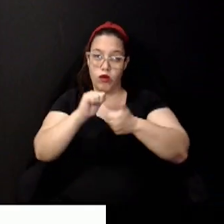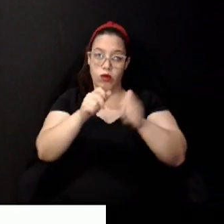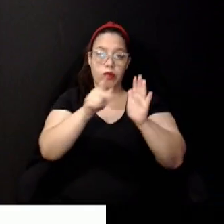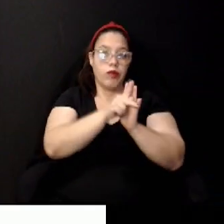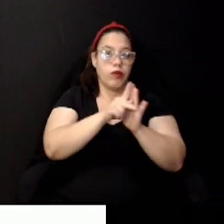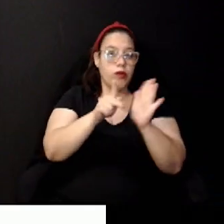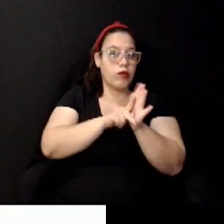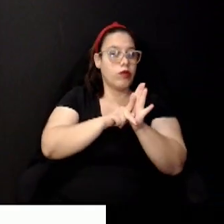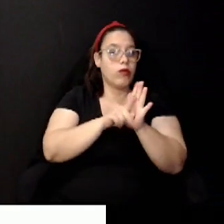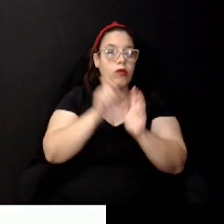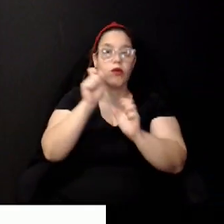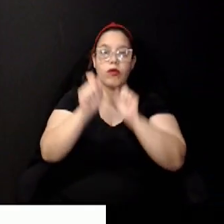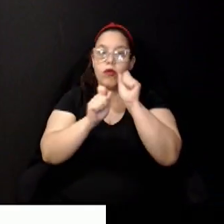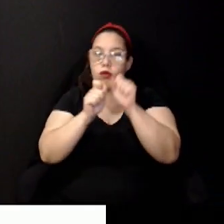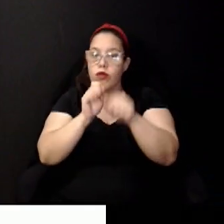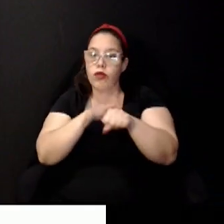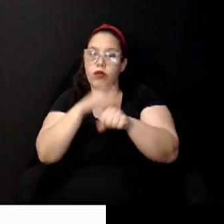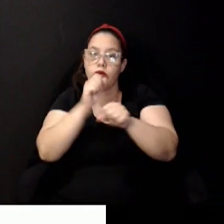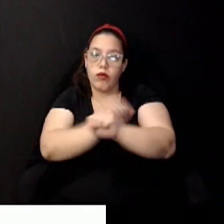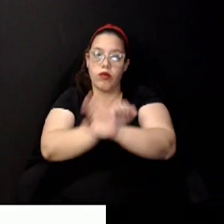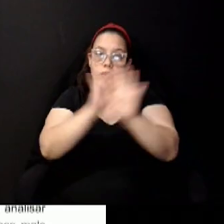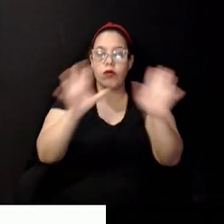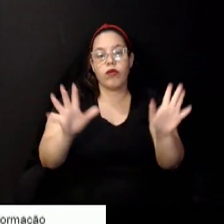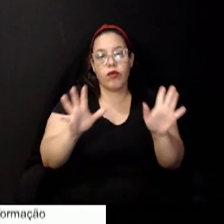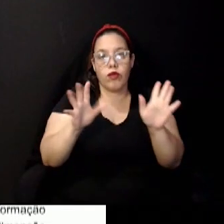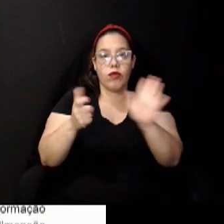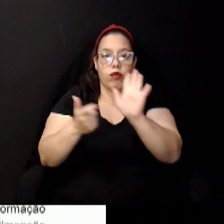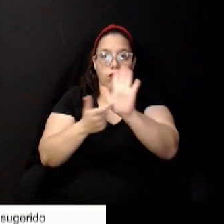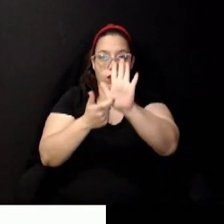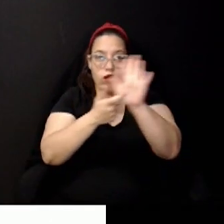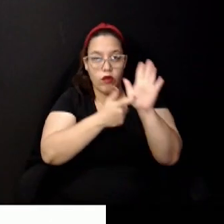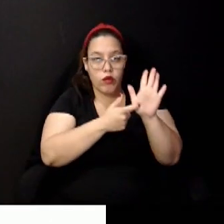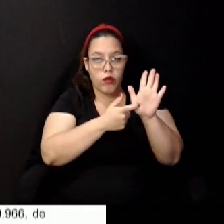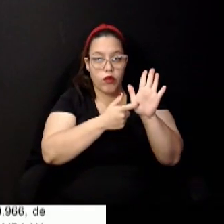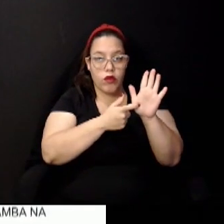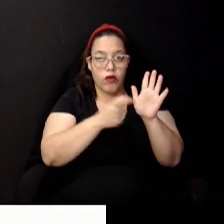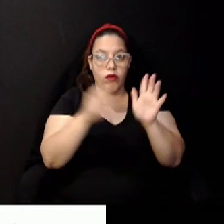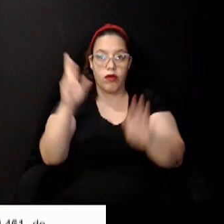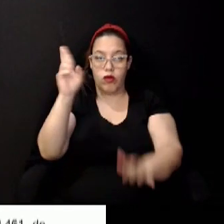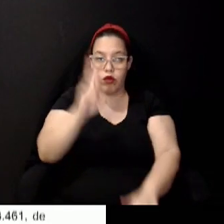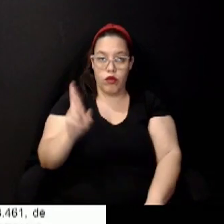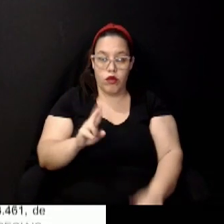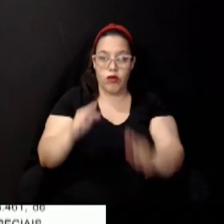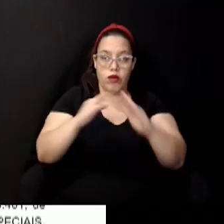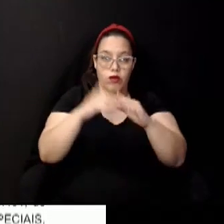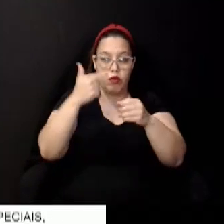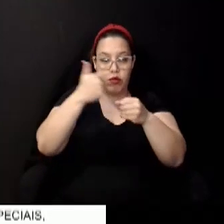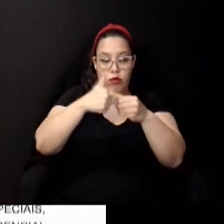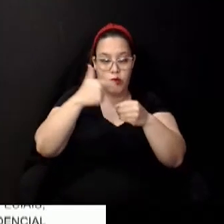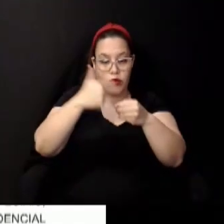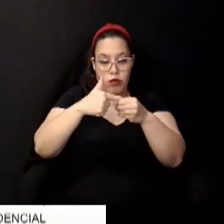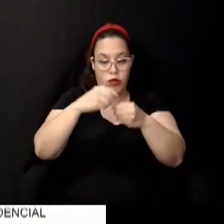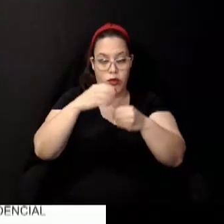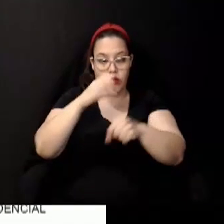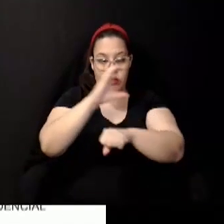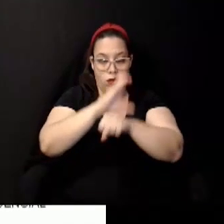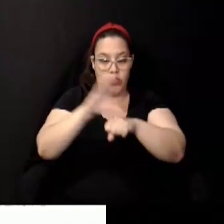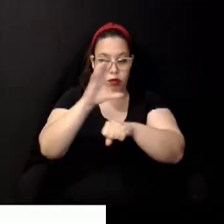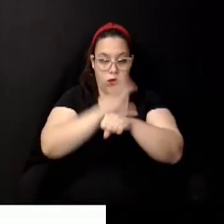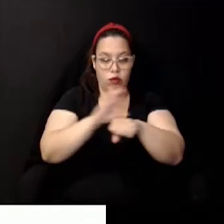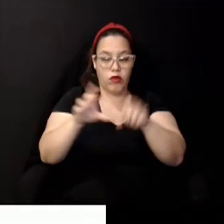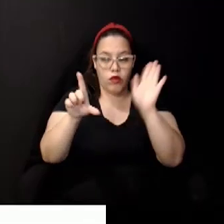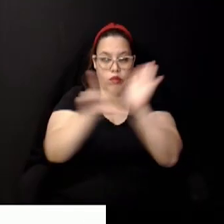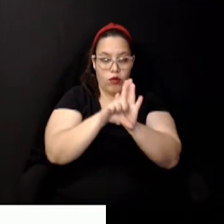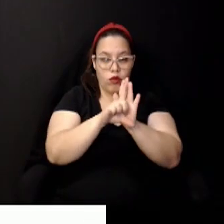estabelece mais transparência na exibição dos preços dos combustíveis. Então, a Comissão de Constituição